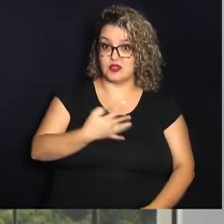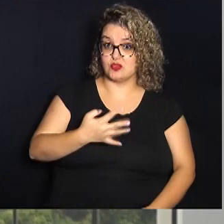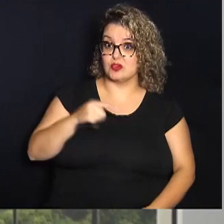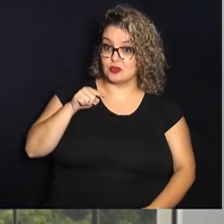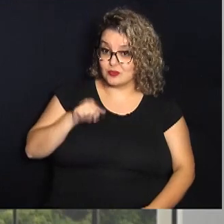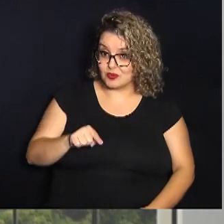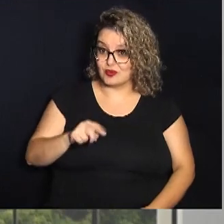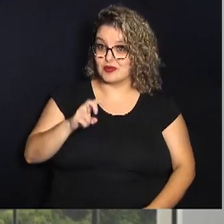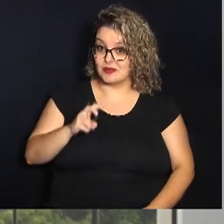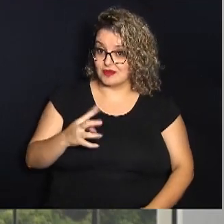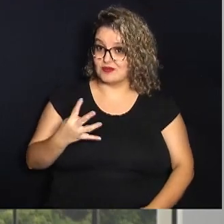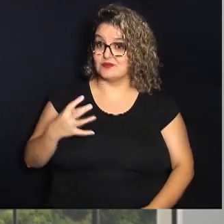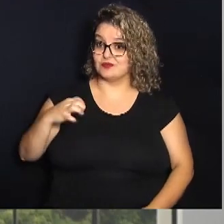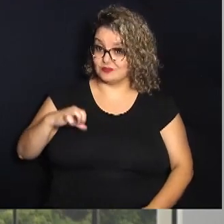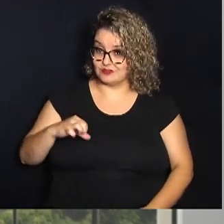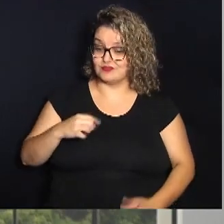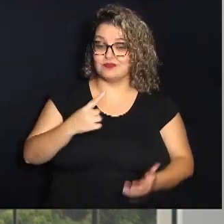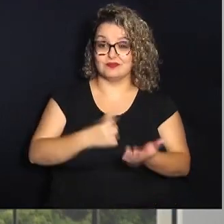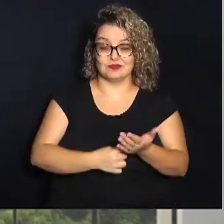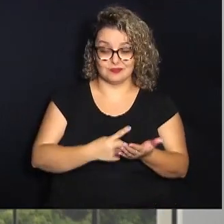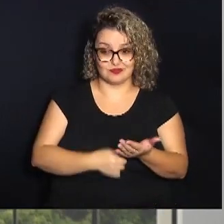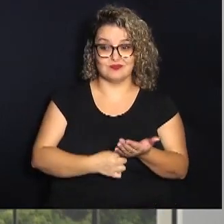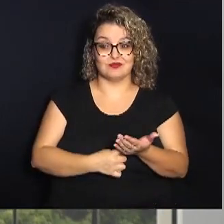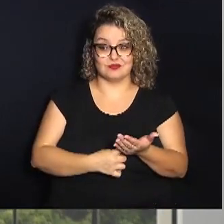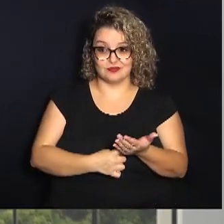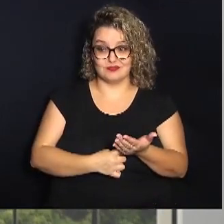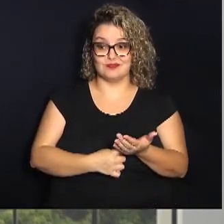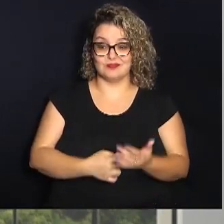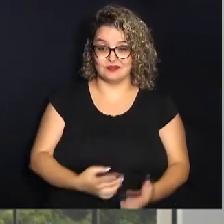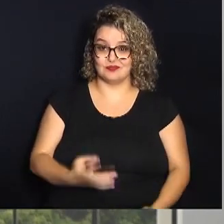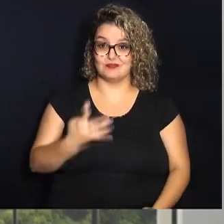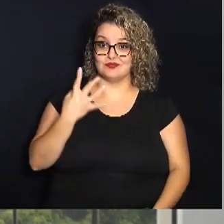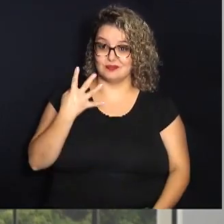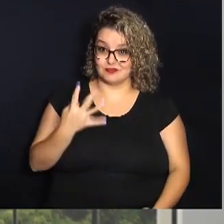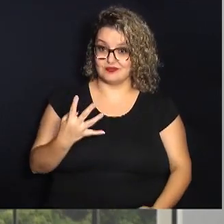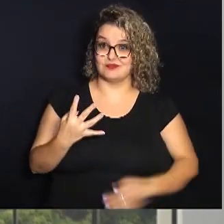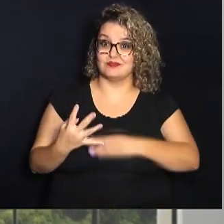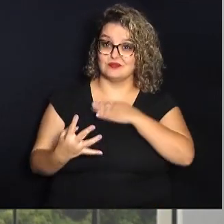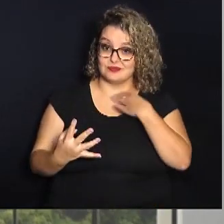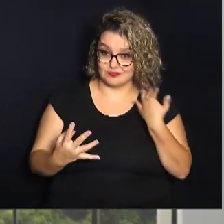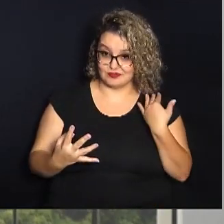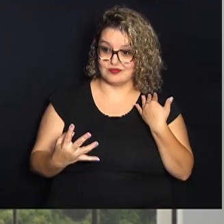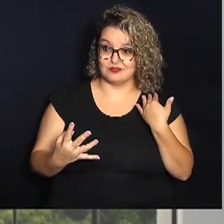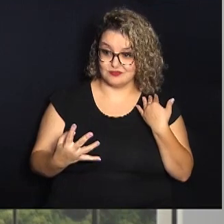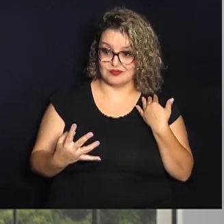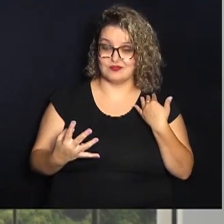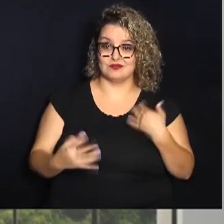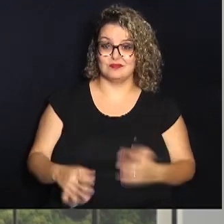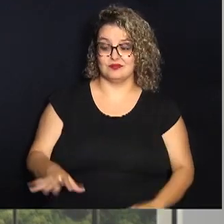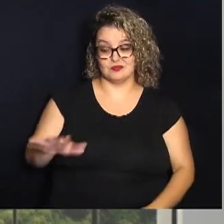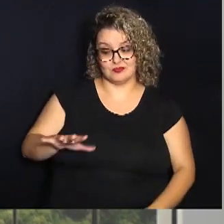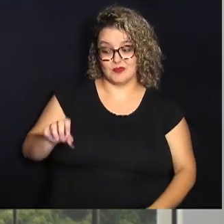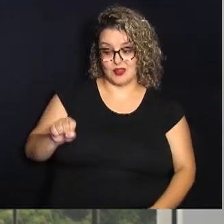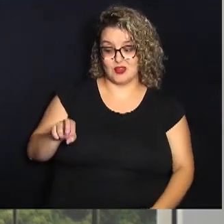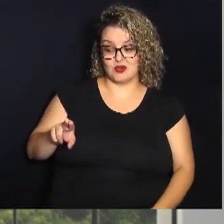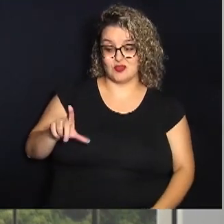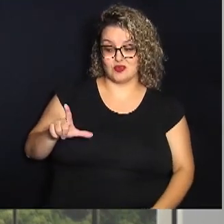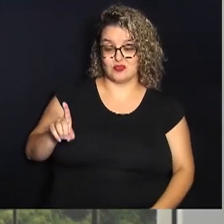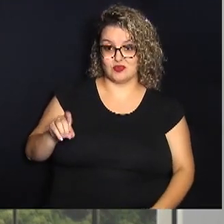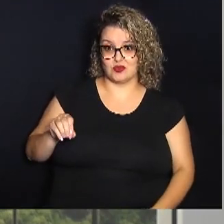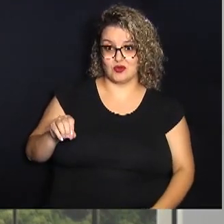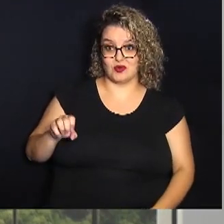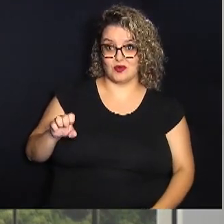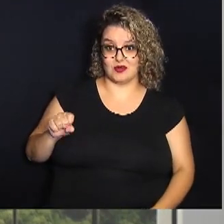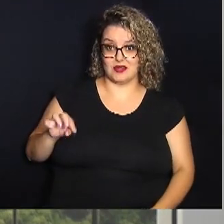24.549 casos já foram confirmados, com 4 óbitos. A região sudoeste é a que mais